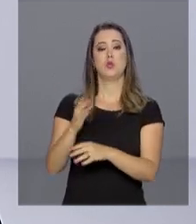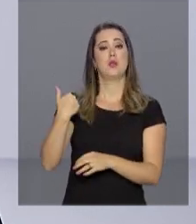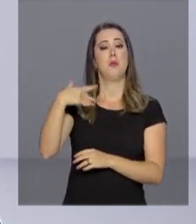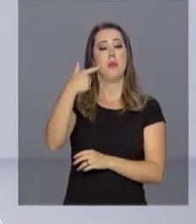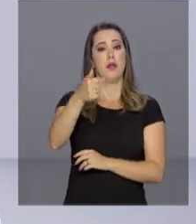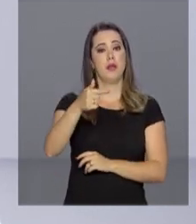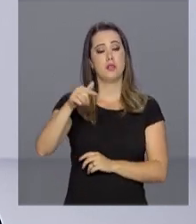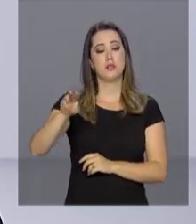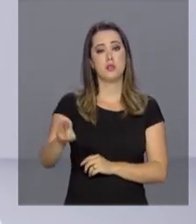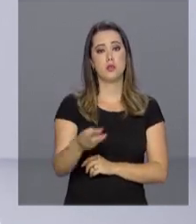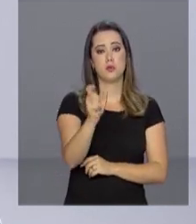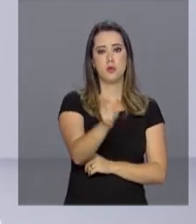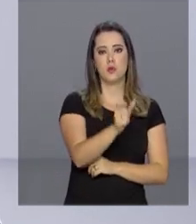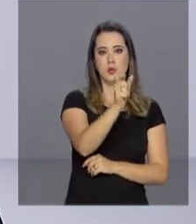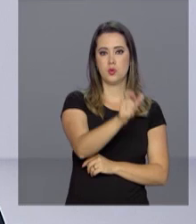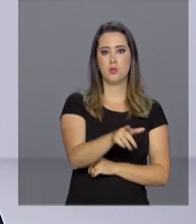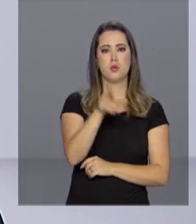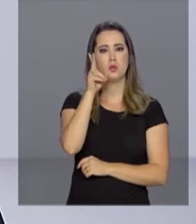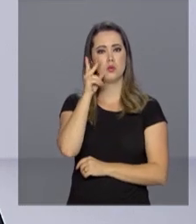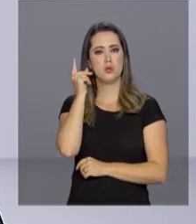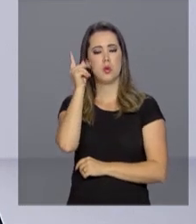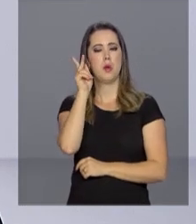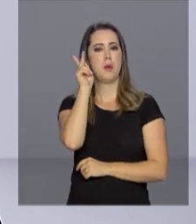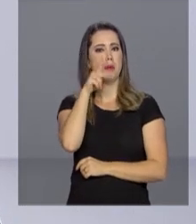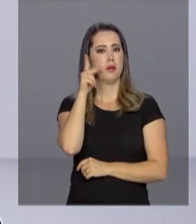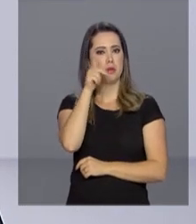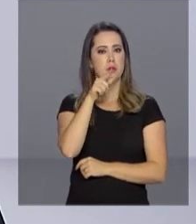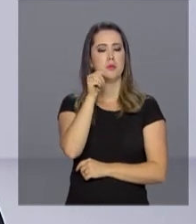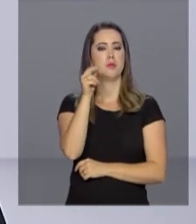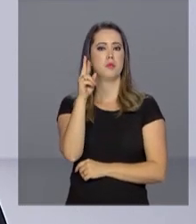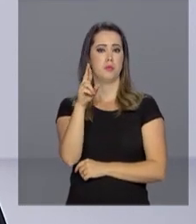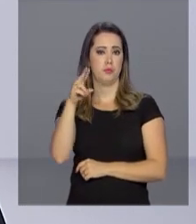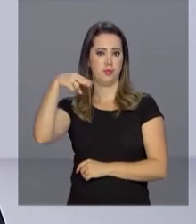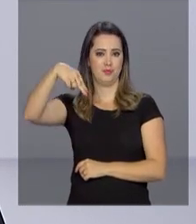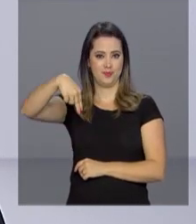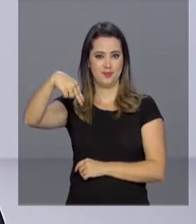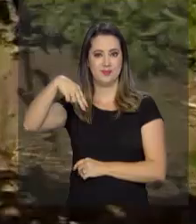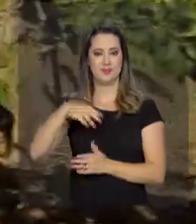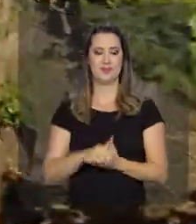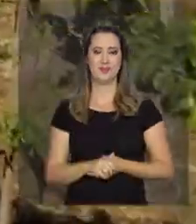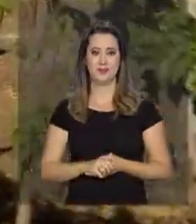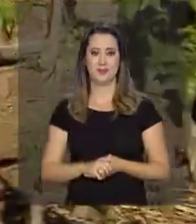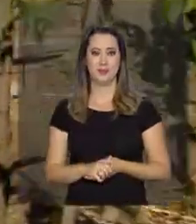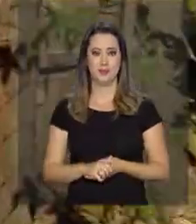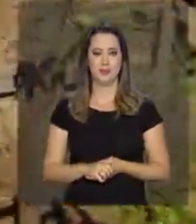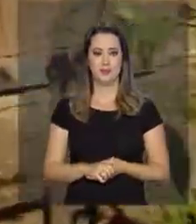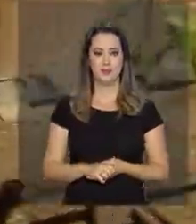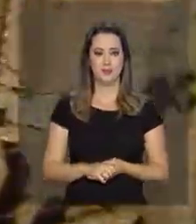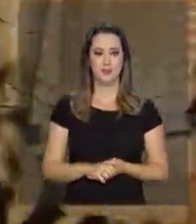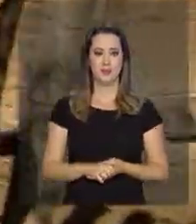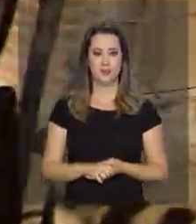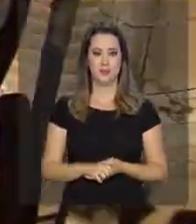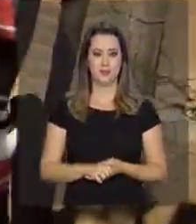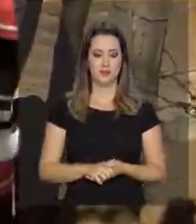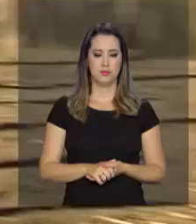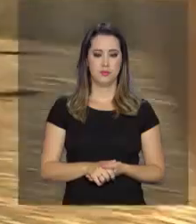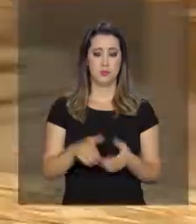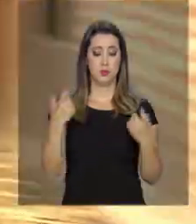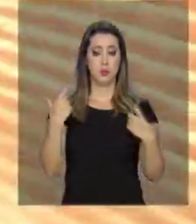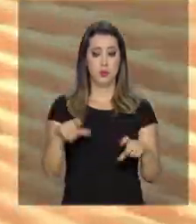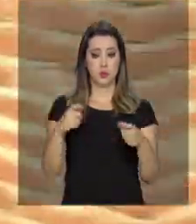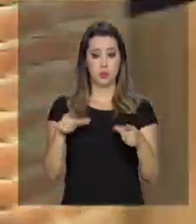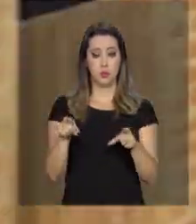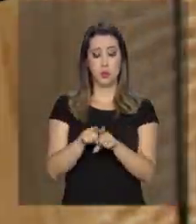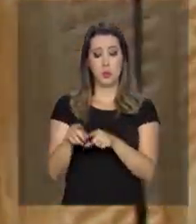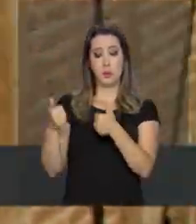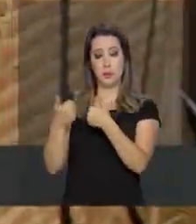milhões de pessoas no ceará na paraíba e no rio grande do norte no pequeno depósito nos fundos